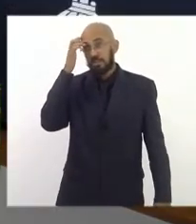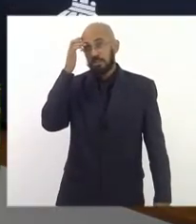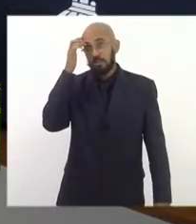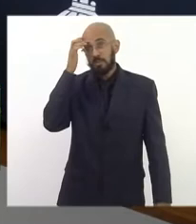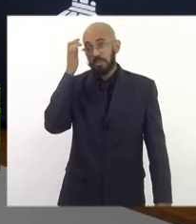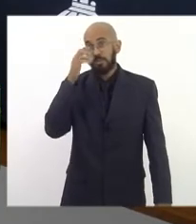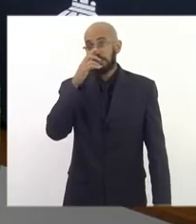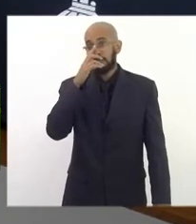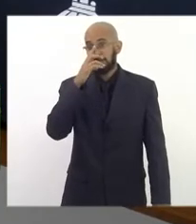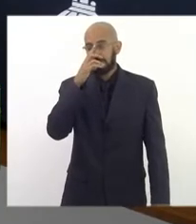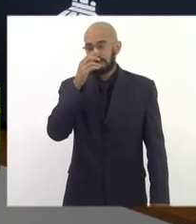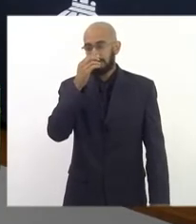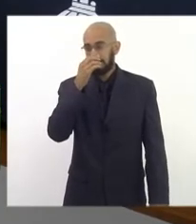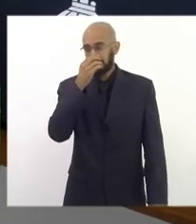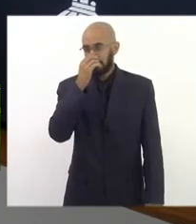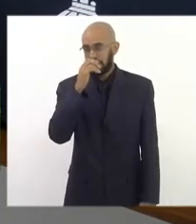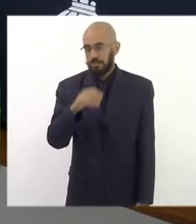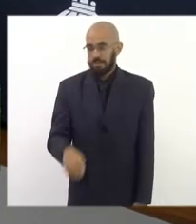Pode dar.